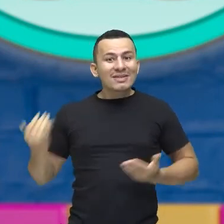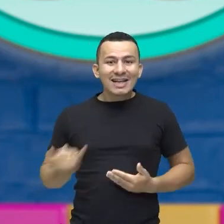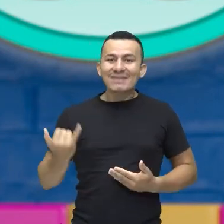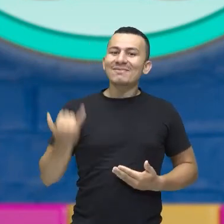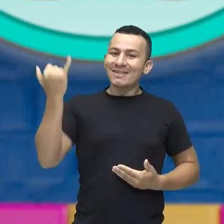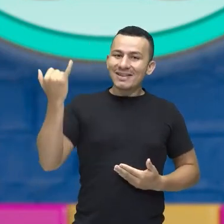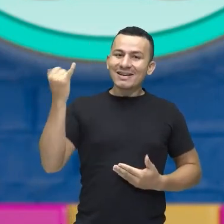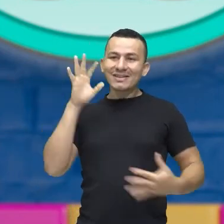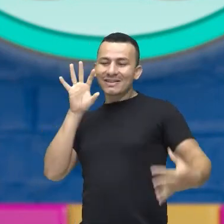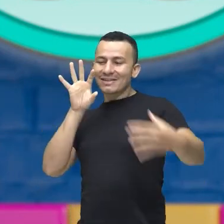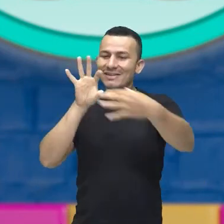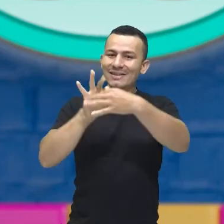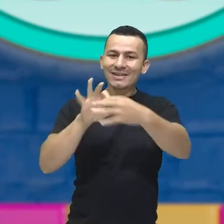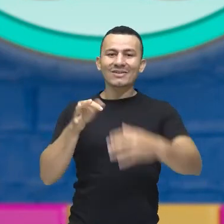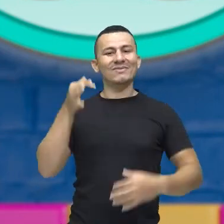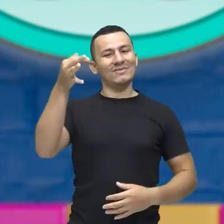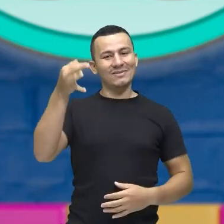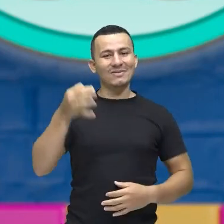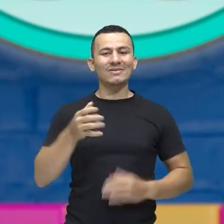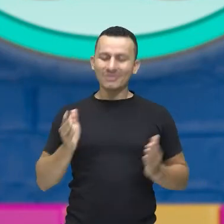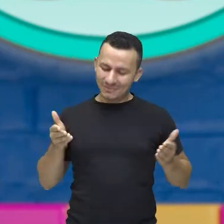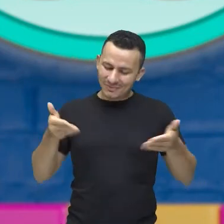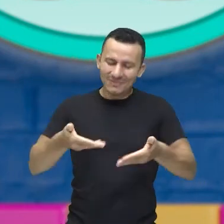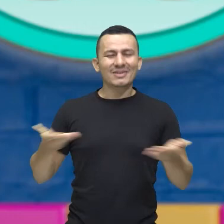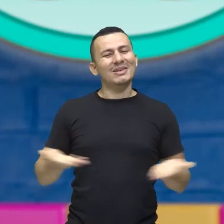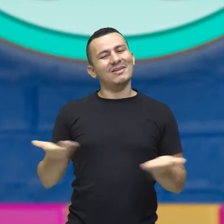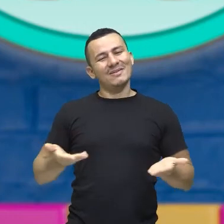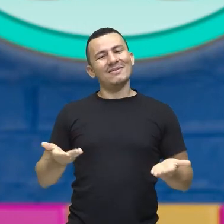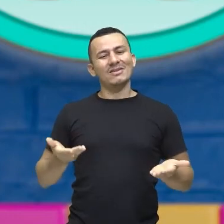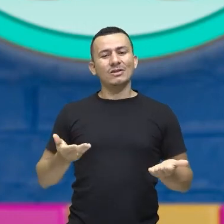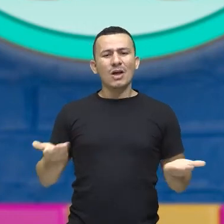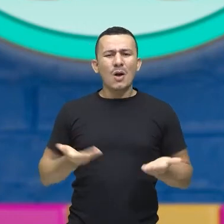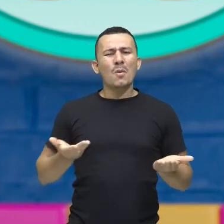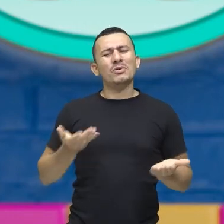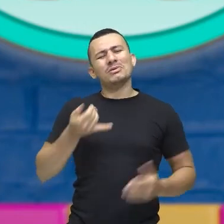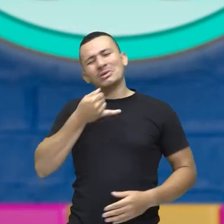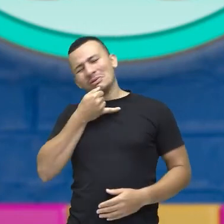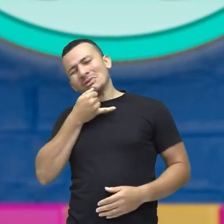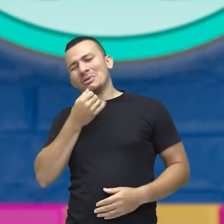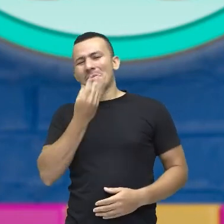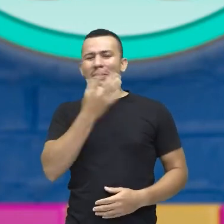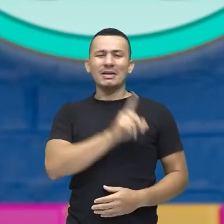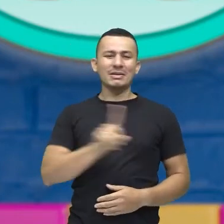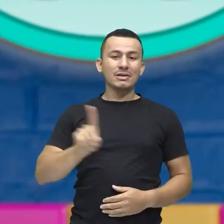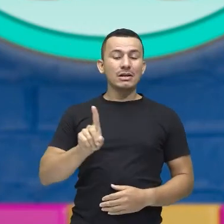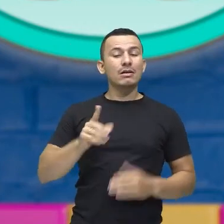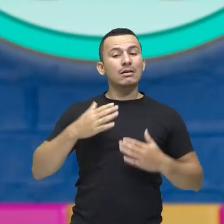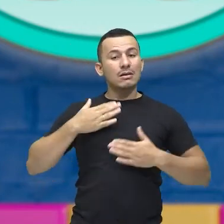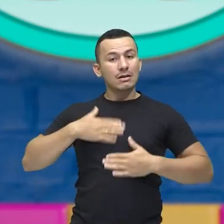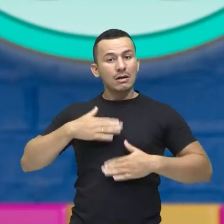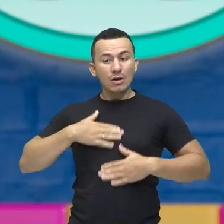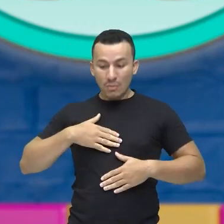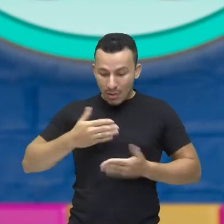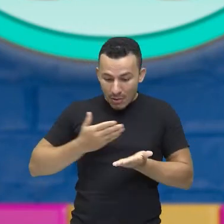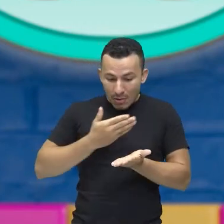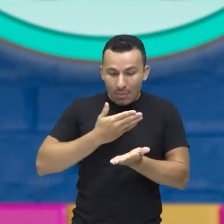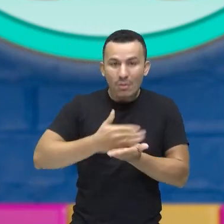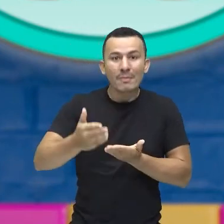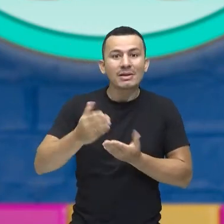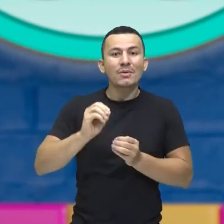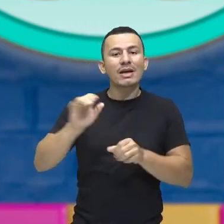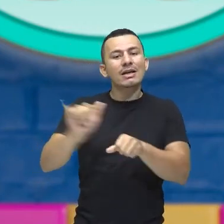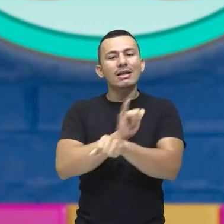desse futuro. Né? Então, foquem no dia de hoje. Não estou bem hoje? O que eu posso fazer? Começar a fazer hoje para ficar